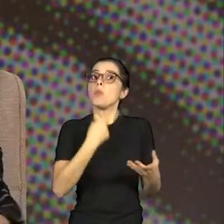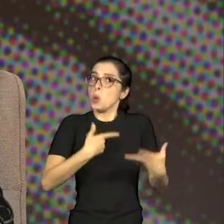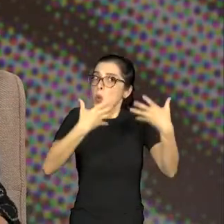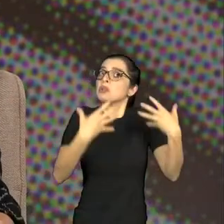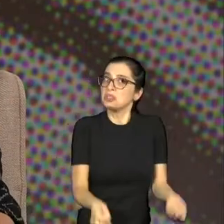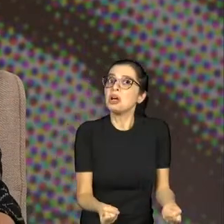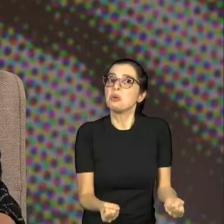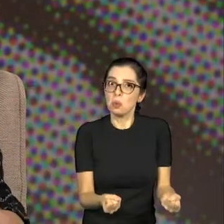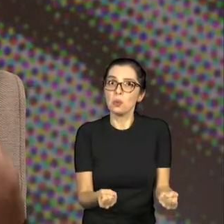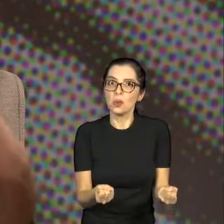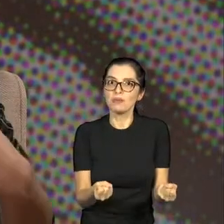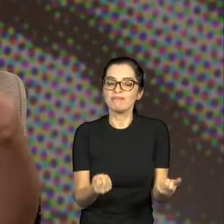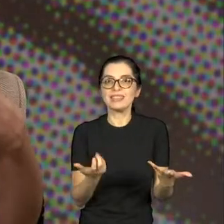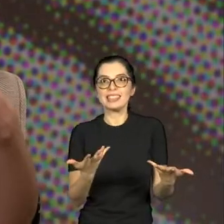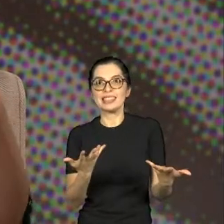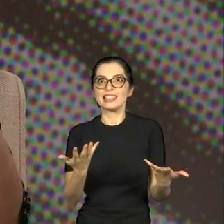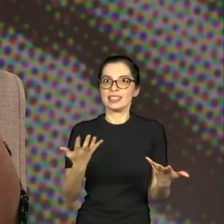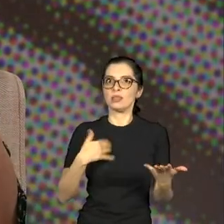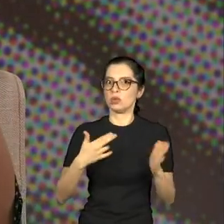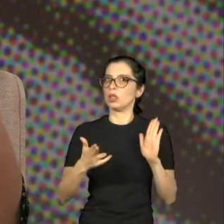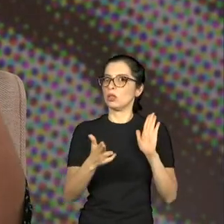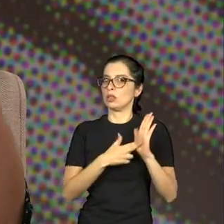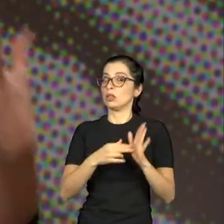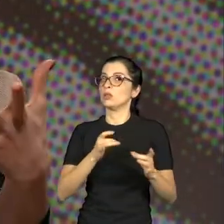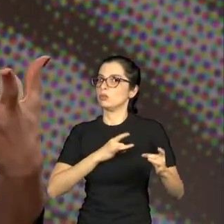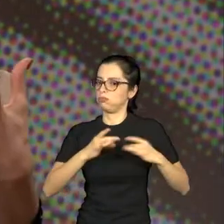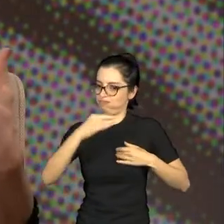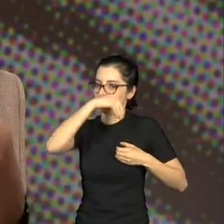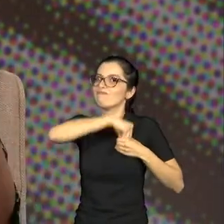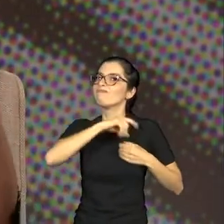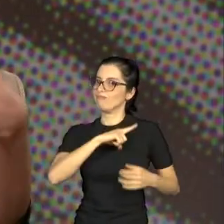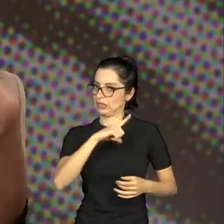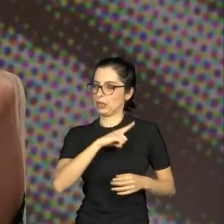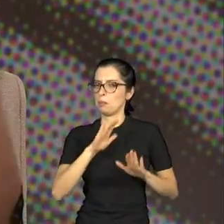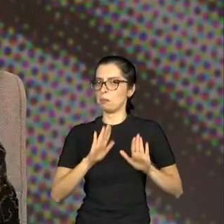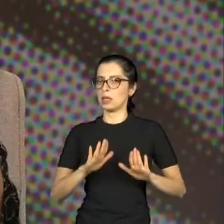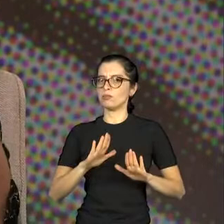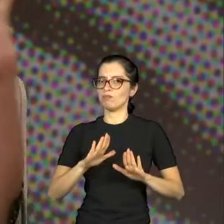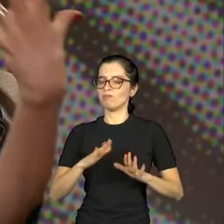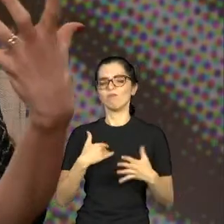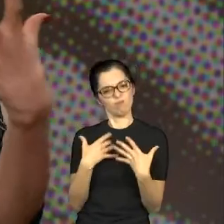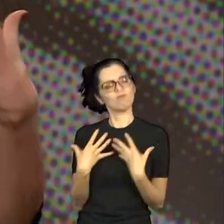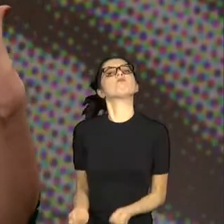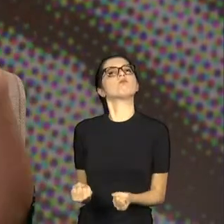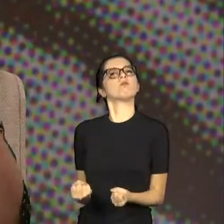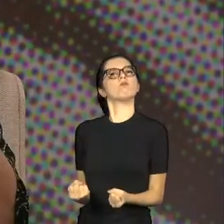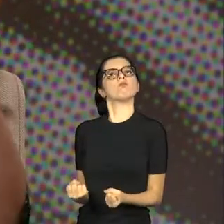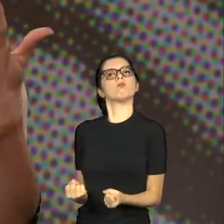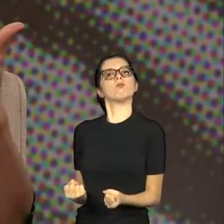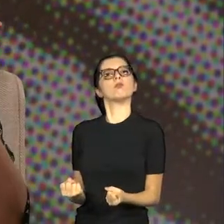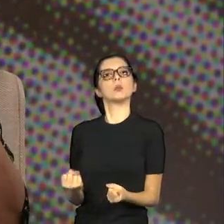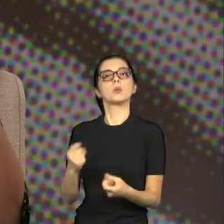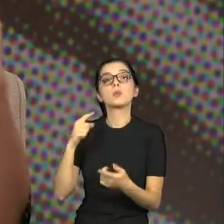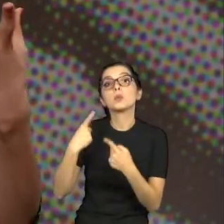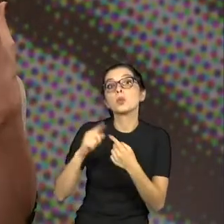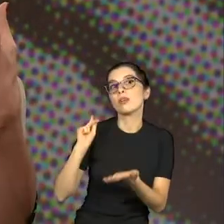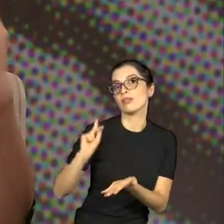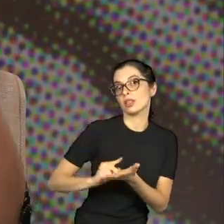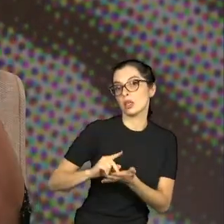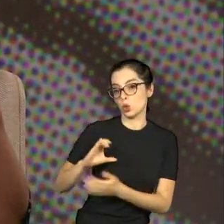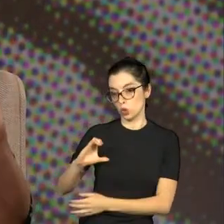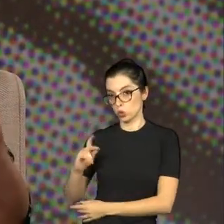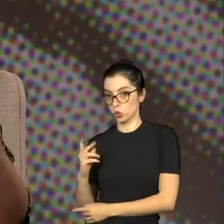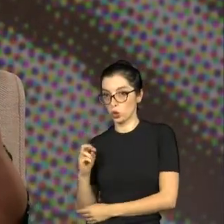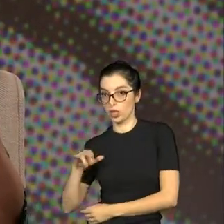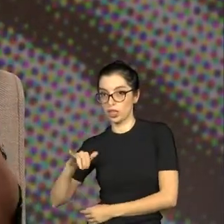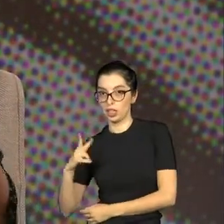falar... Eu acho que o Galileu foi... Ou uma boa também teve, é difícil falar qual foi mais, o chorinho, sem pensar. Eu